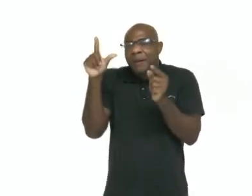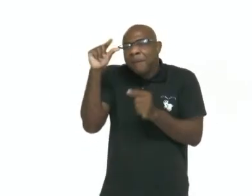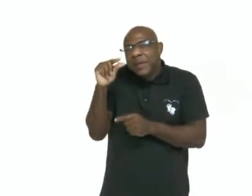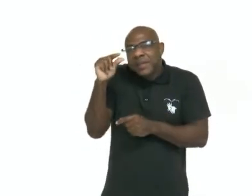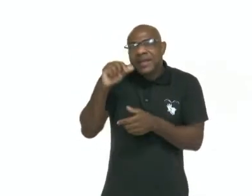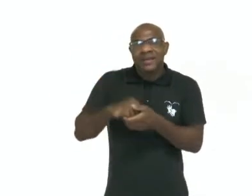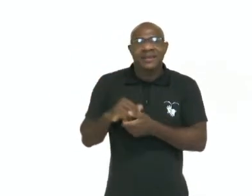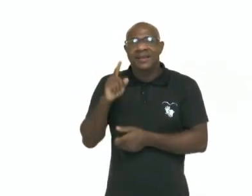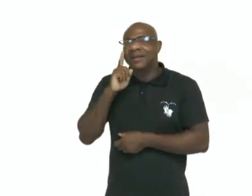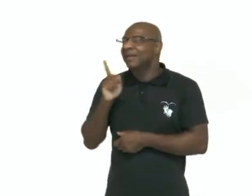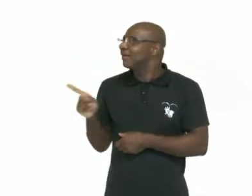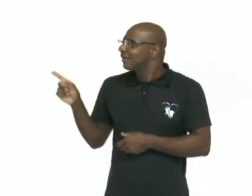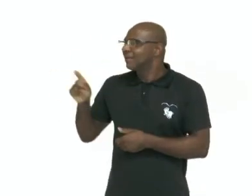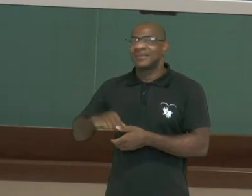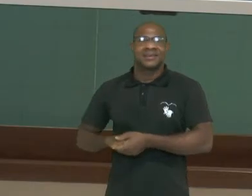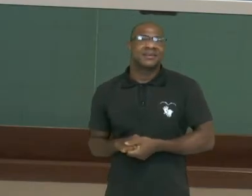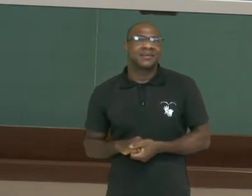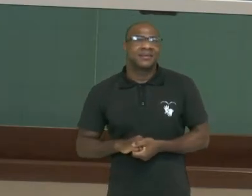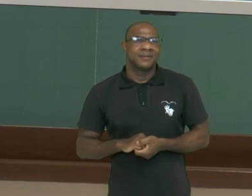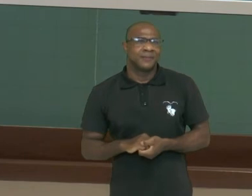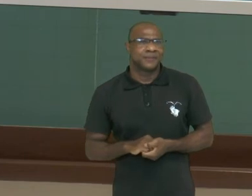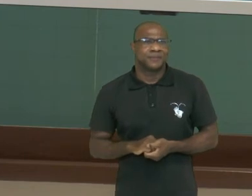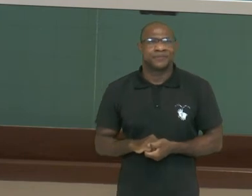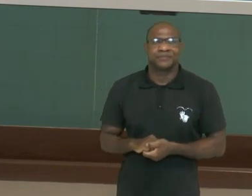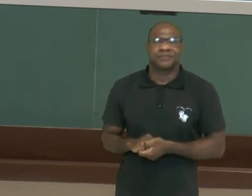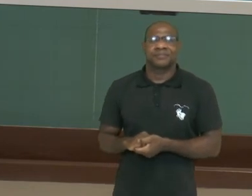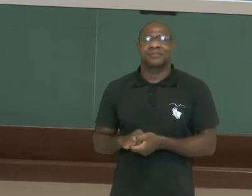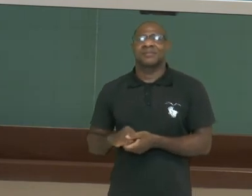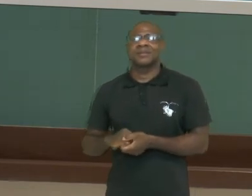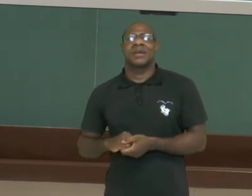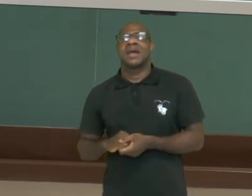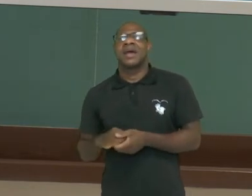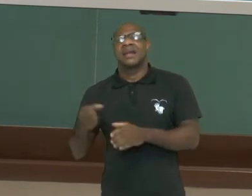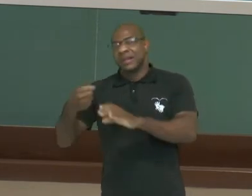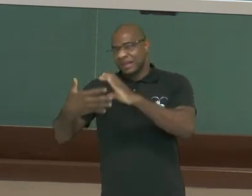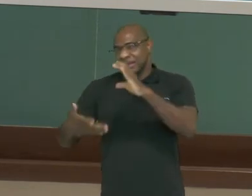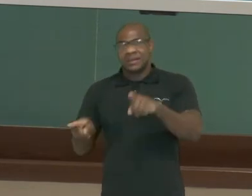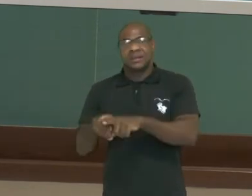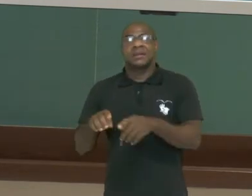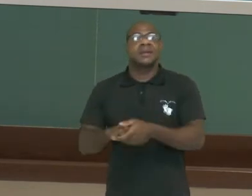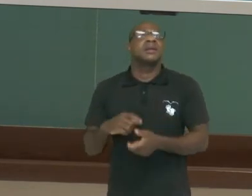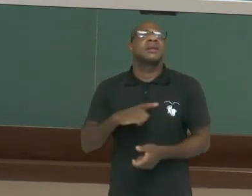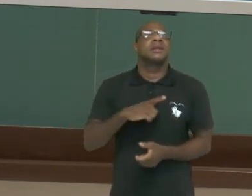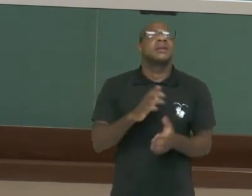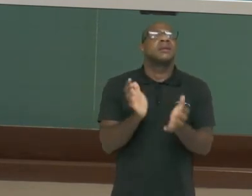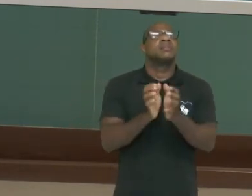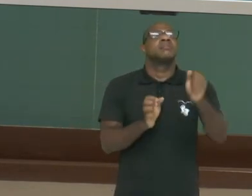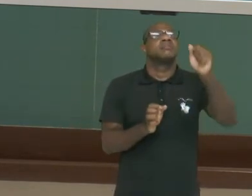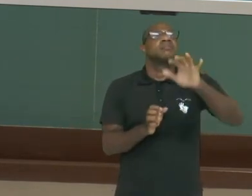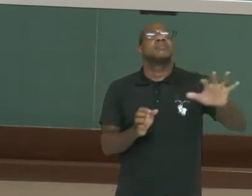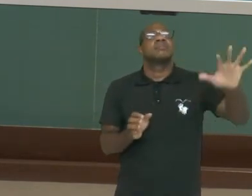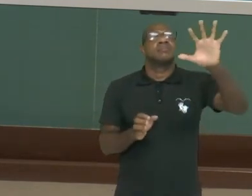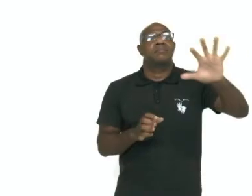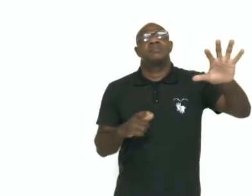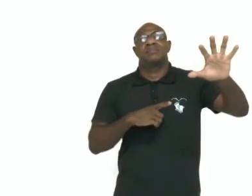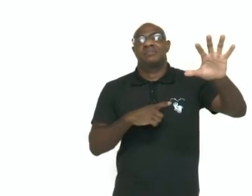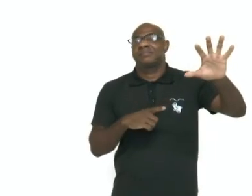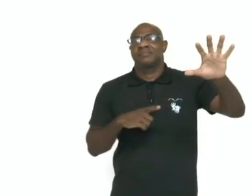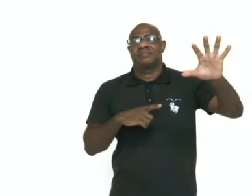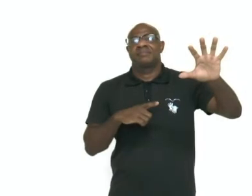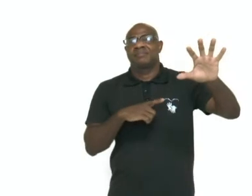pombinha, que é a columbiforme. Essa outra ordem, então, com essas características. Nós temos essas outras ordens, que é a